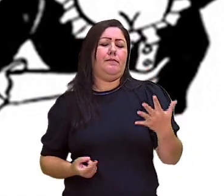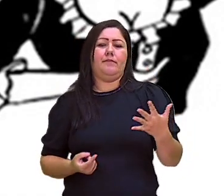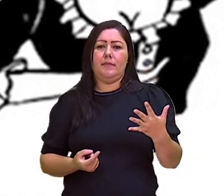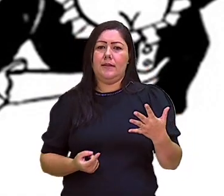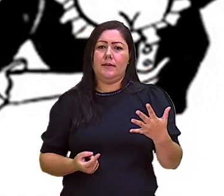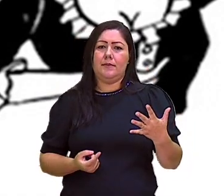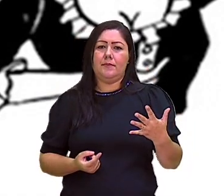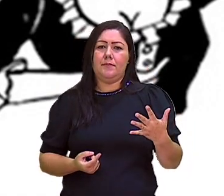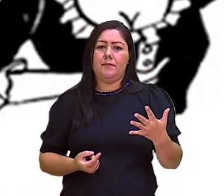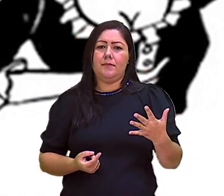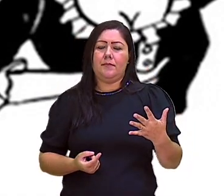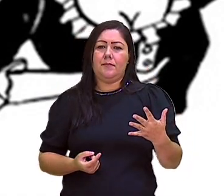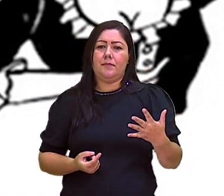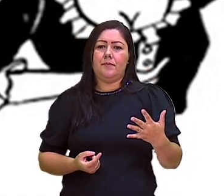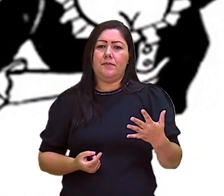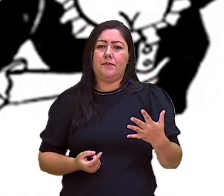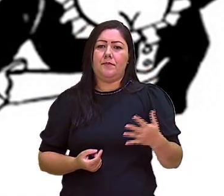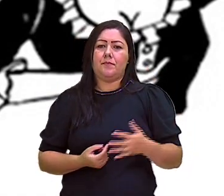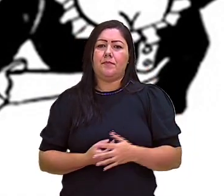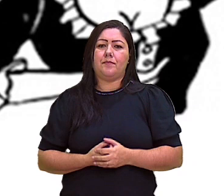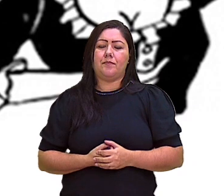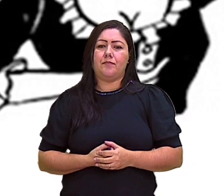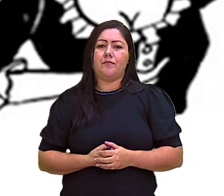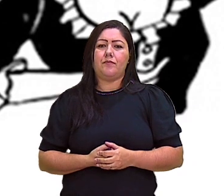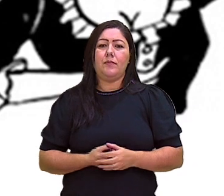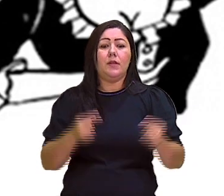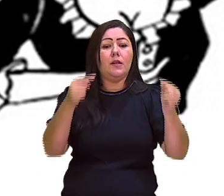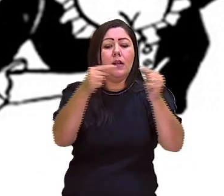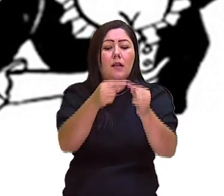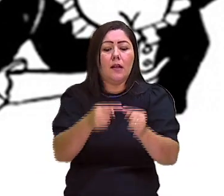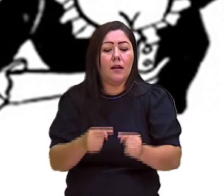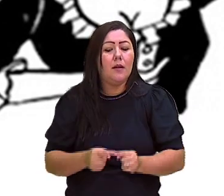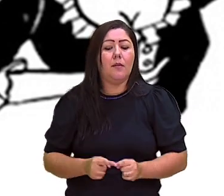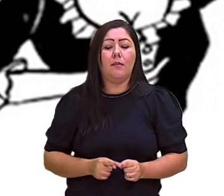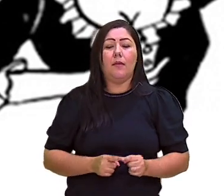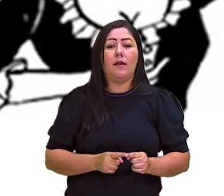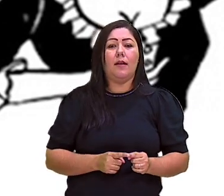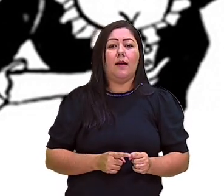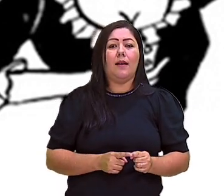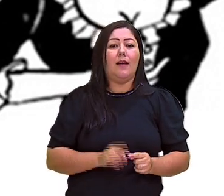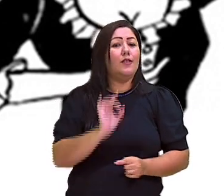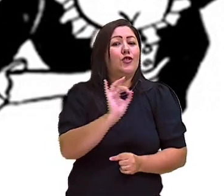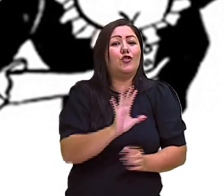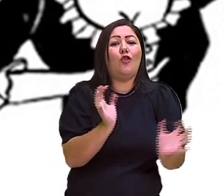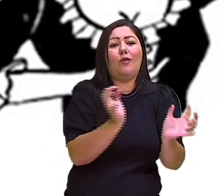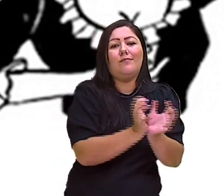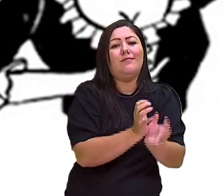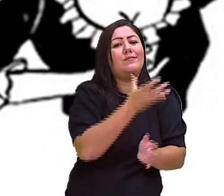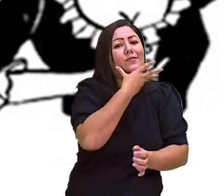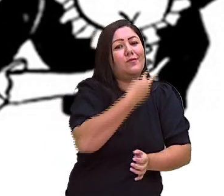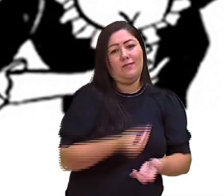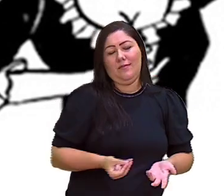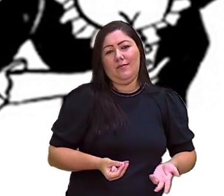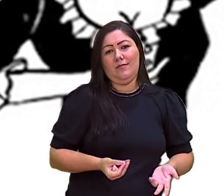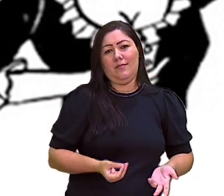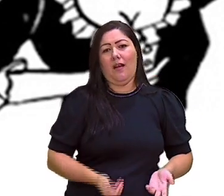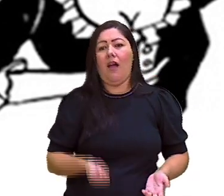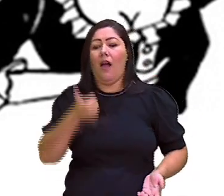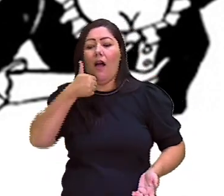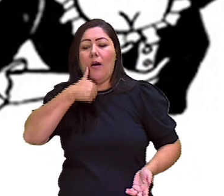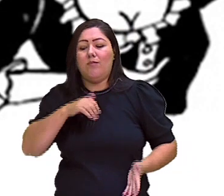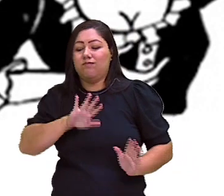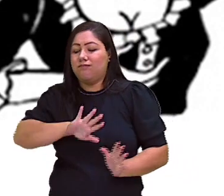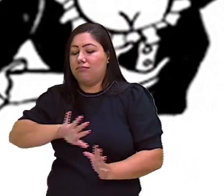para serem aplicados apenas aos homens. Enquanto as mulheres não